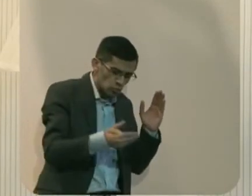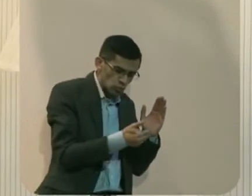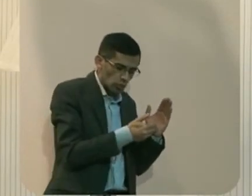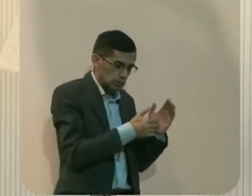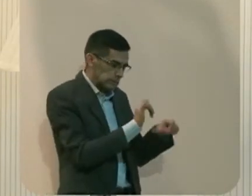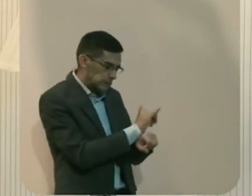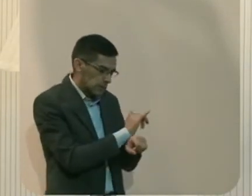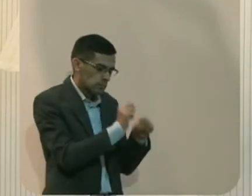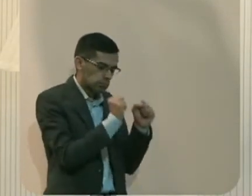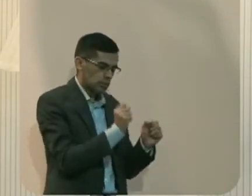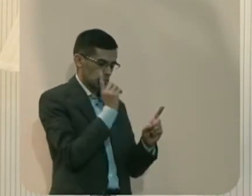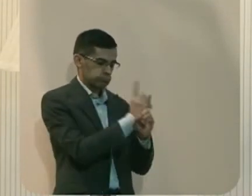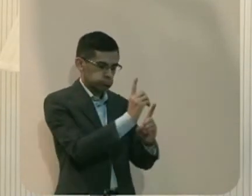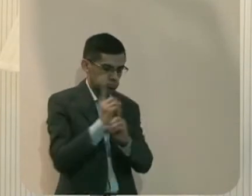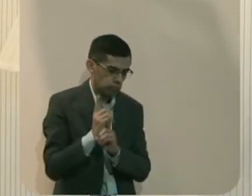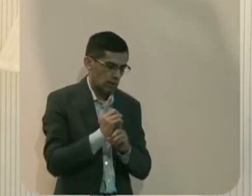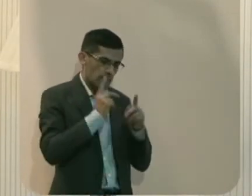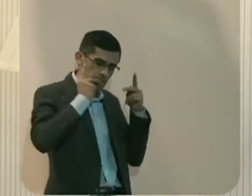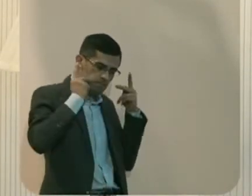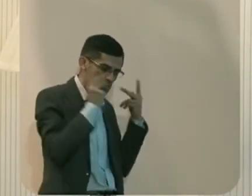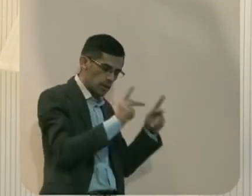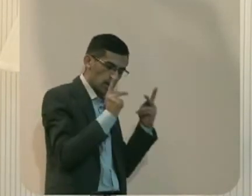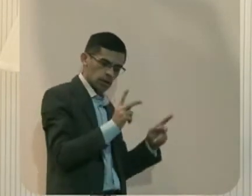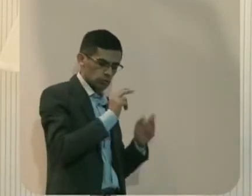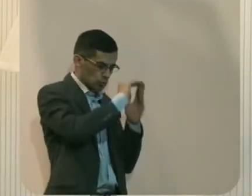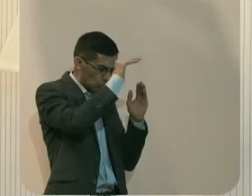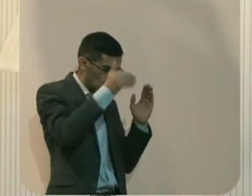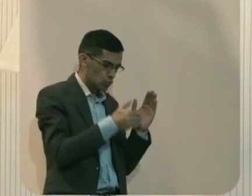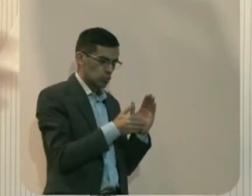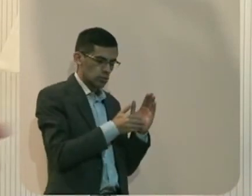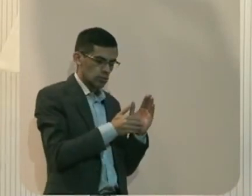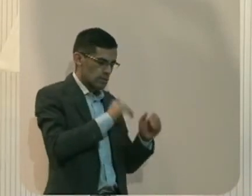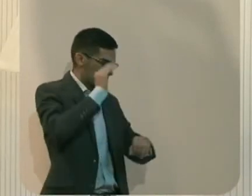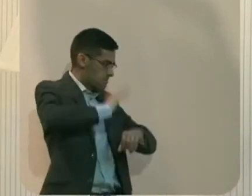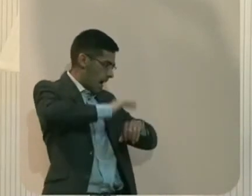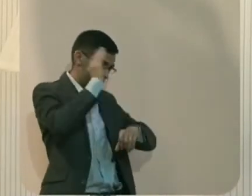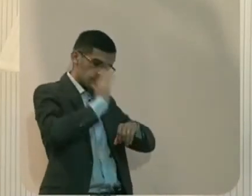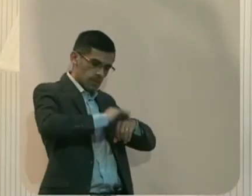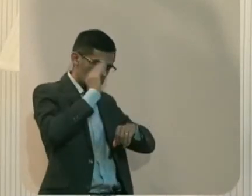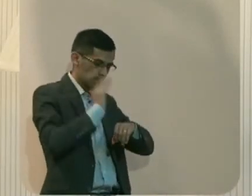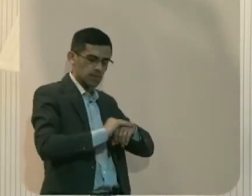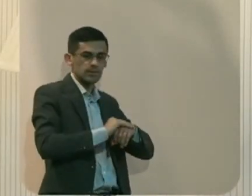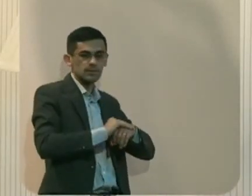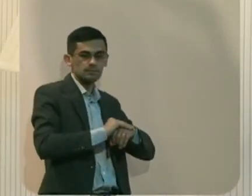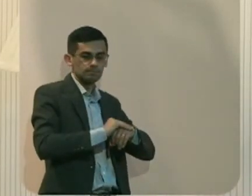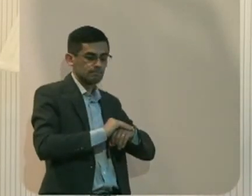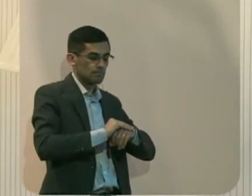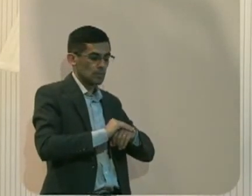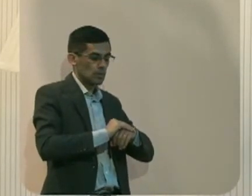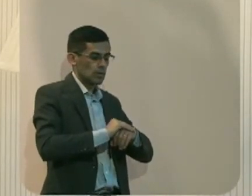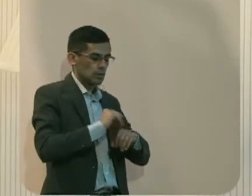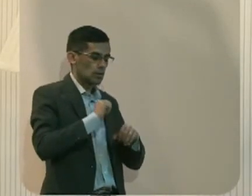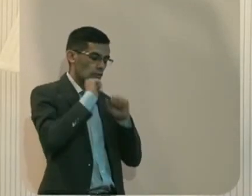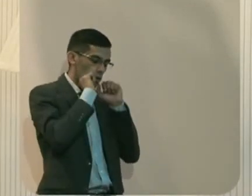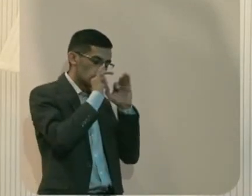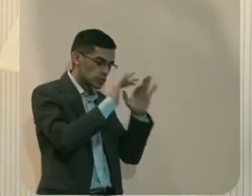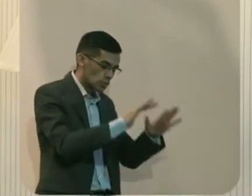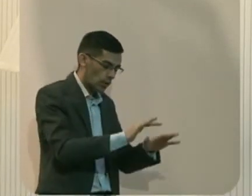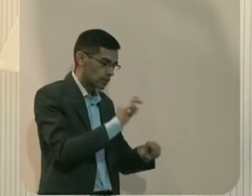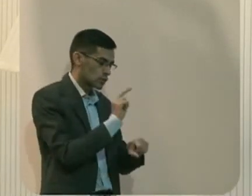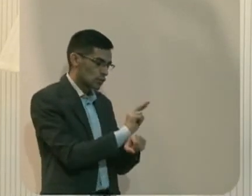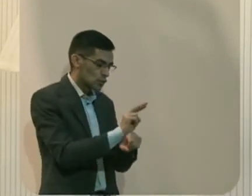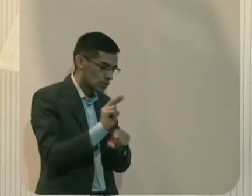que você encontrar. Prega a palavra de Deus mais do que você nunca pregou. E eu vou